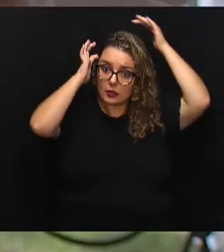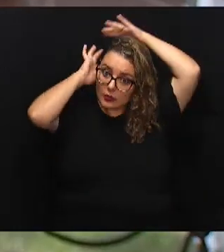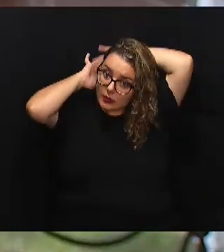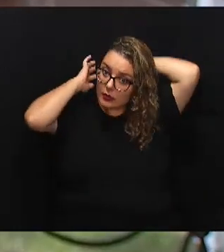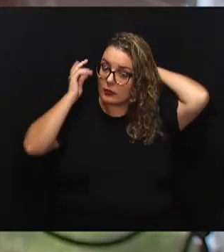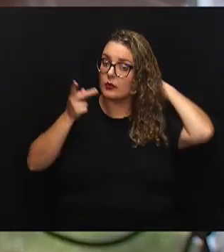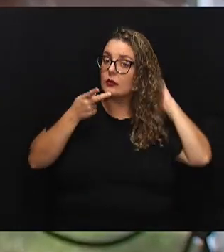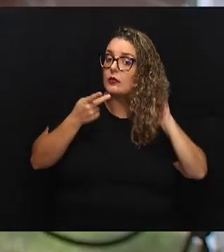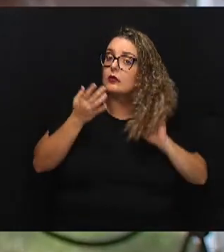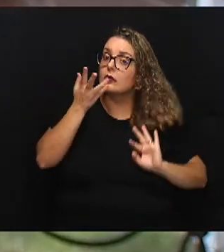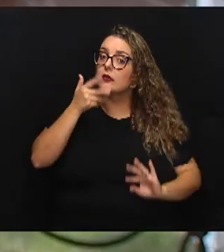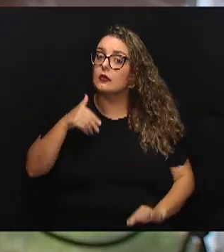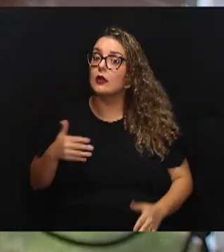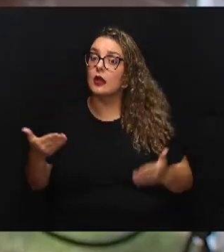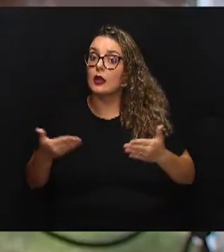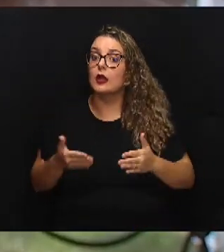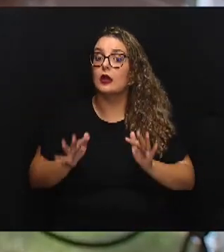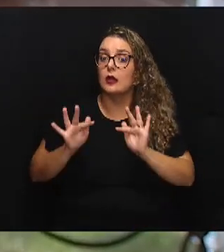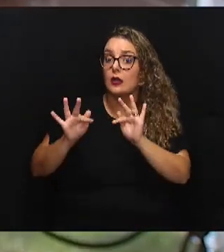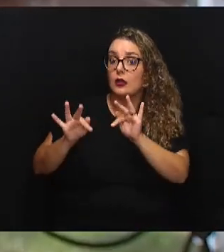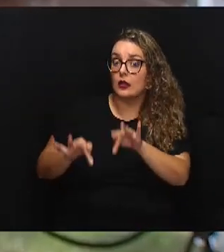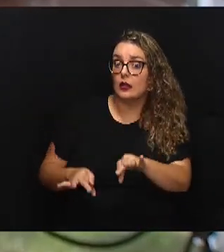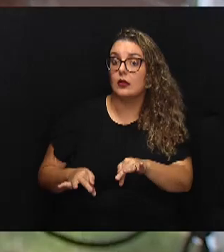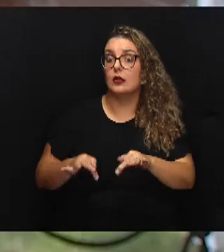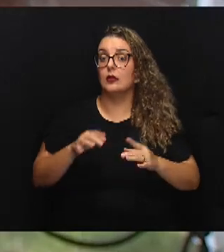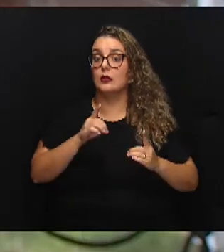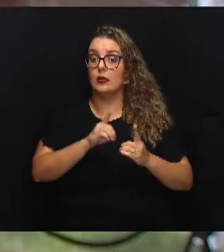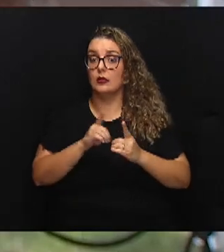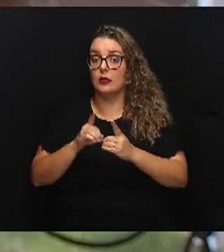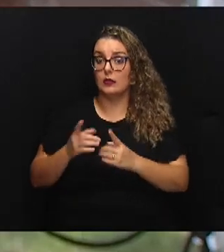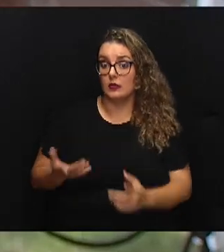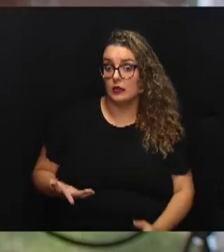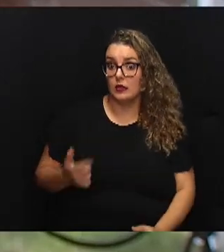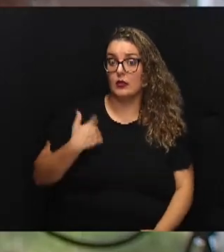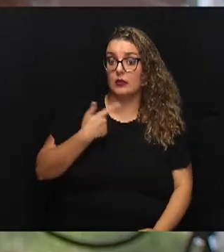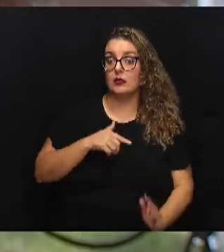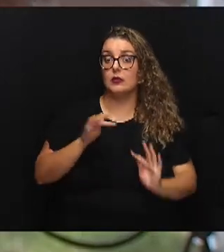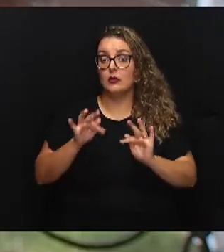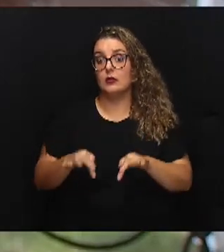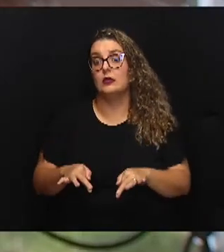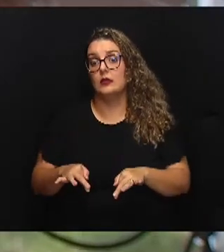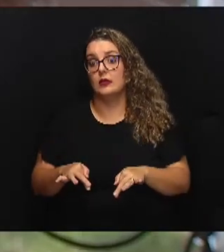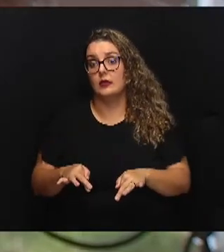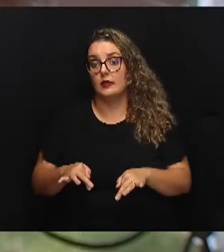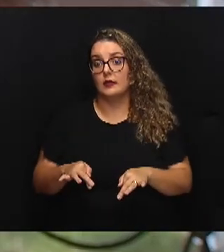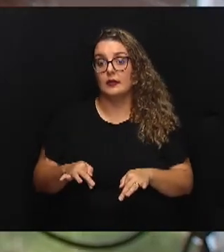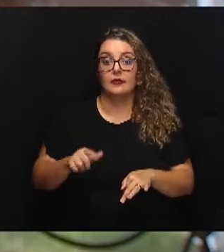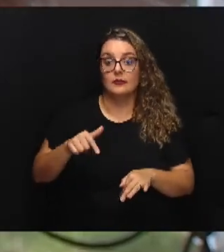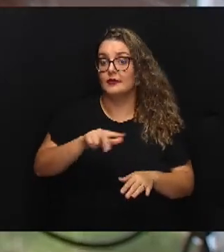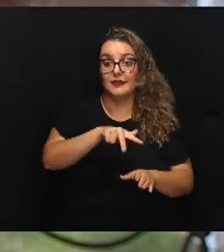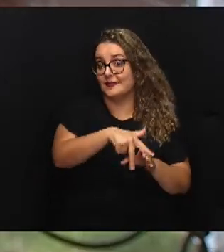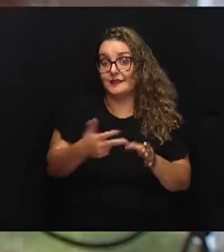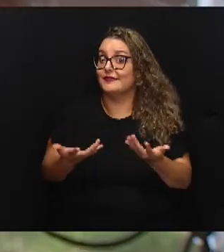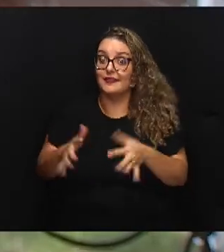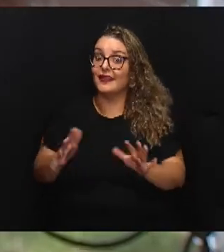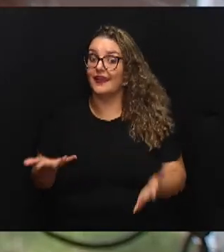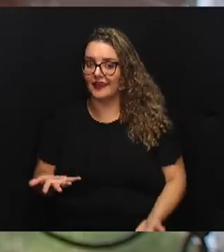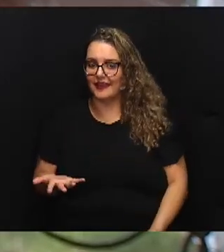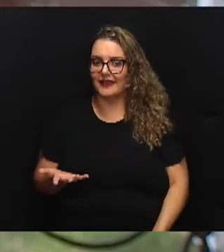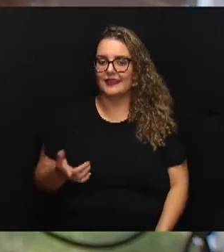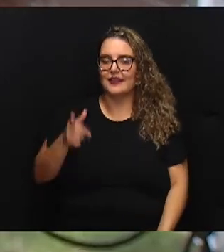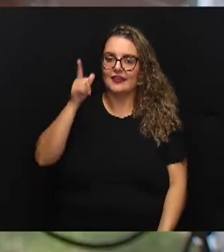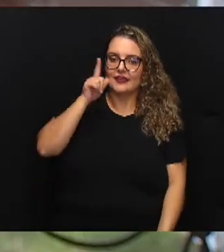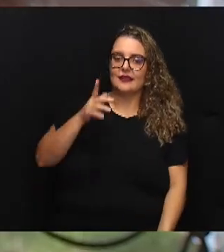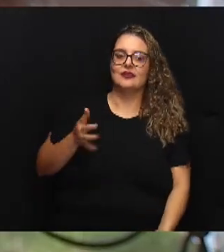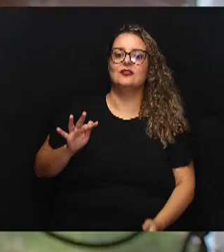para a criança, olha, agora a gente está finalizando o atendimento, que a gente vai acabar, que muitas delas depois não querem descer do cavalo, e aí a gente consegue fazer